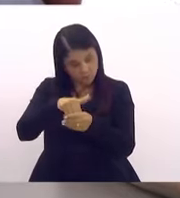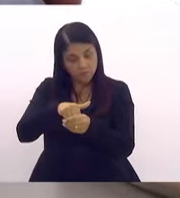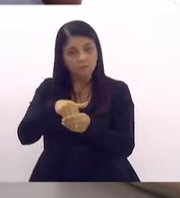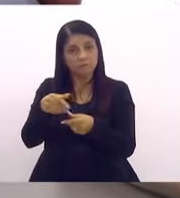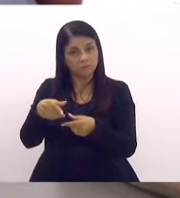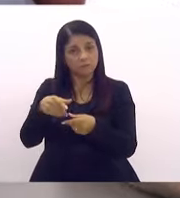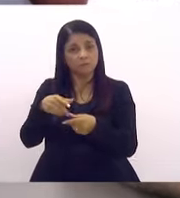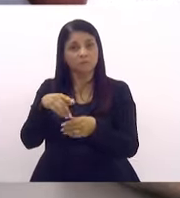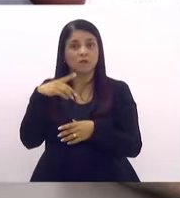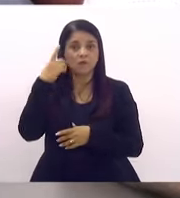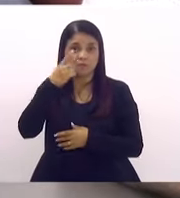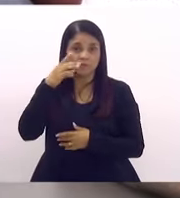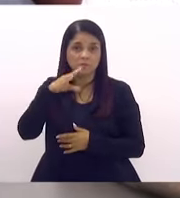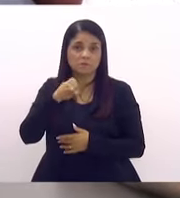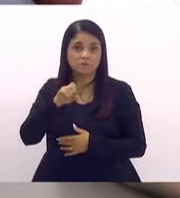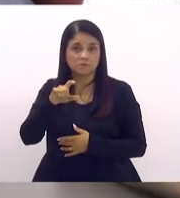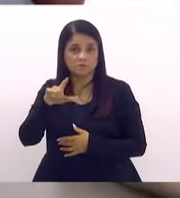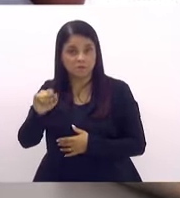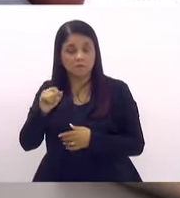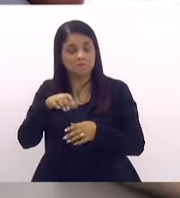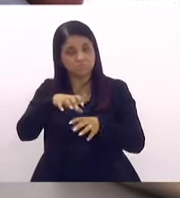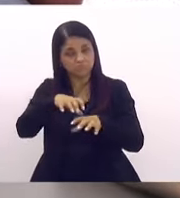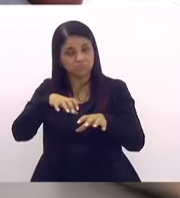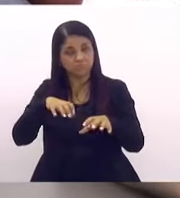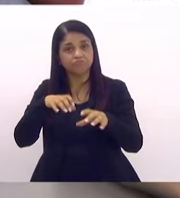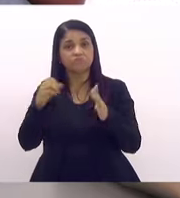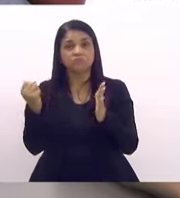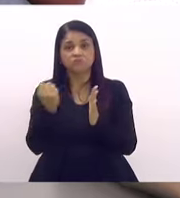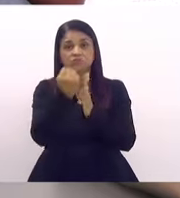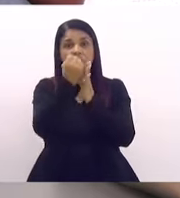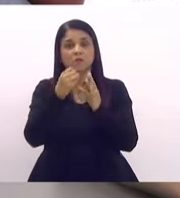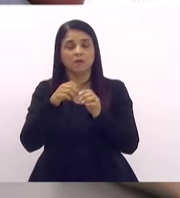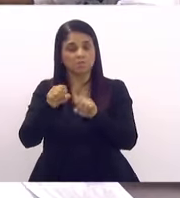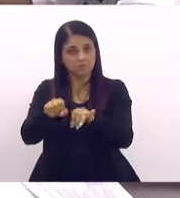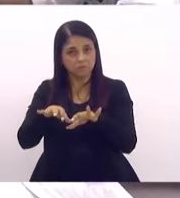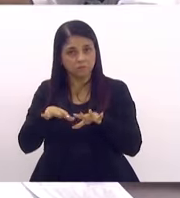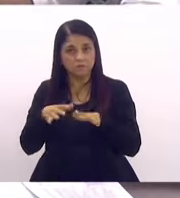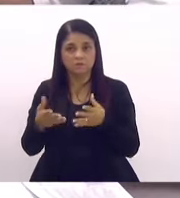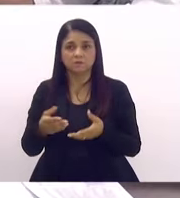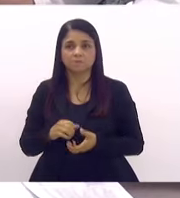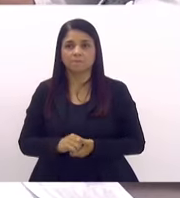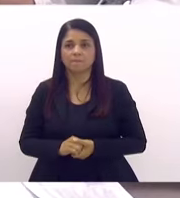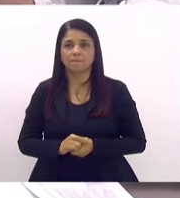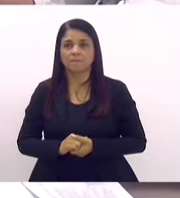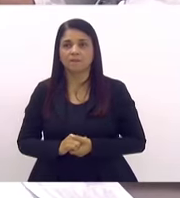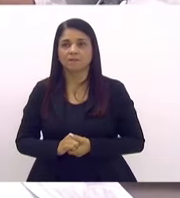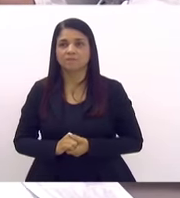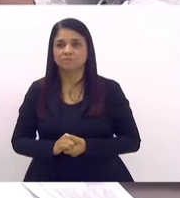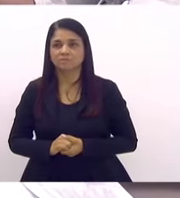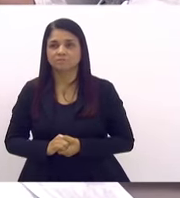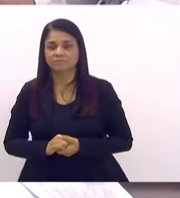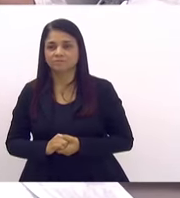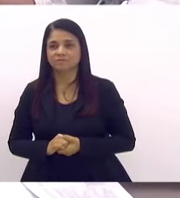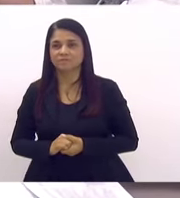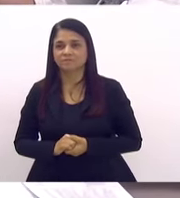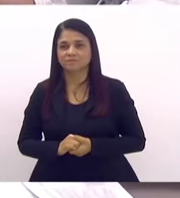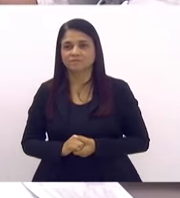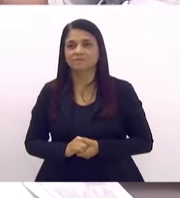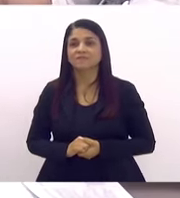Célia possa destacar em plenário. Deputada Amorim,